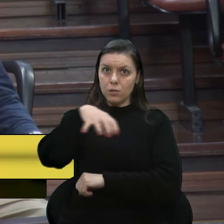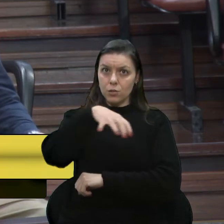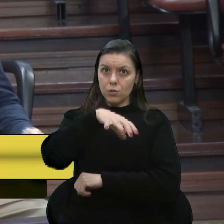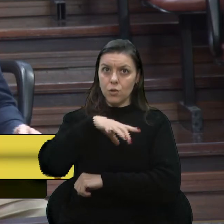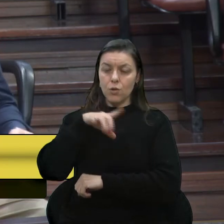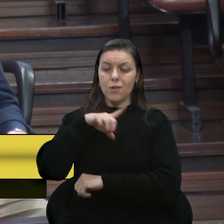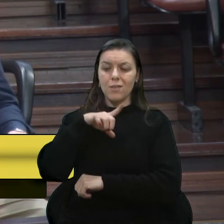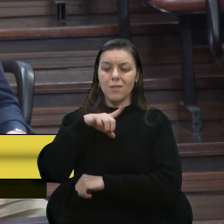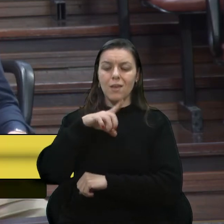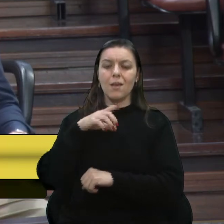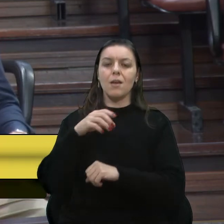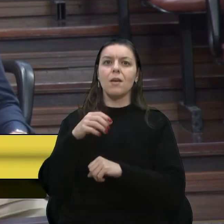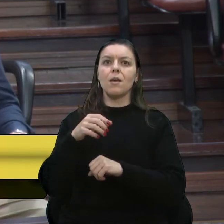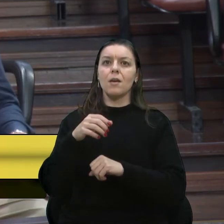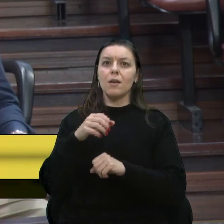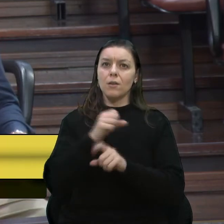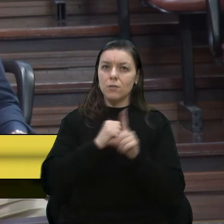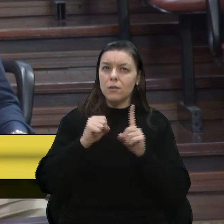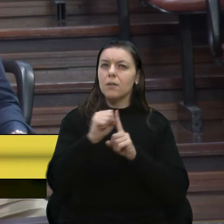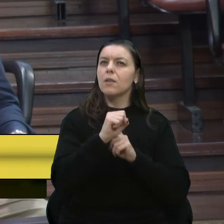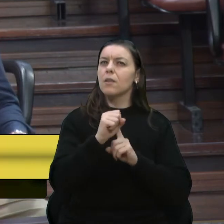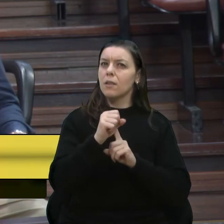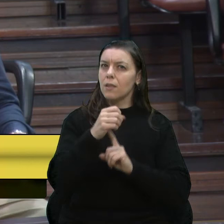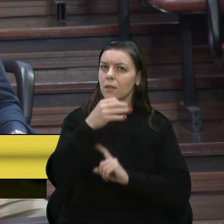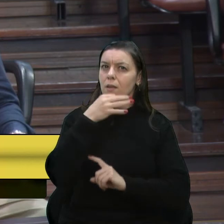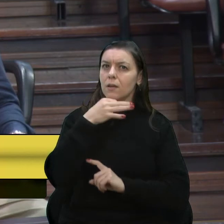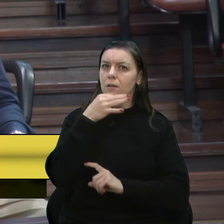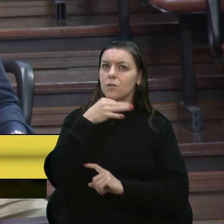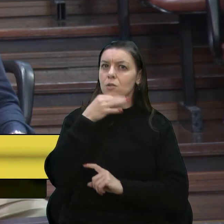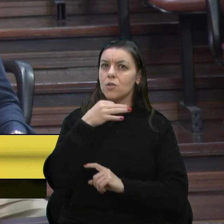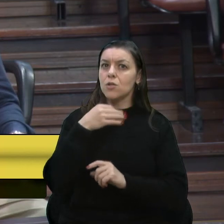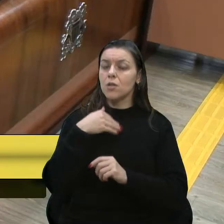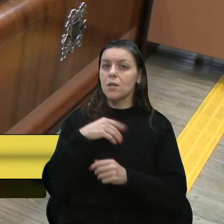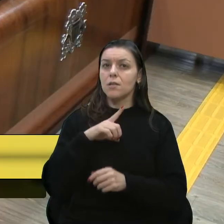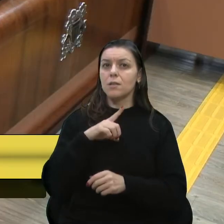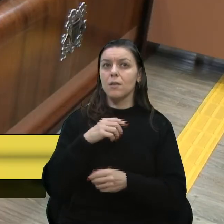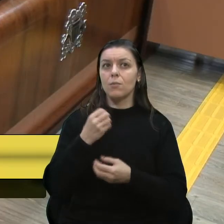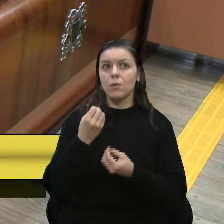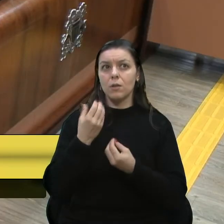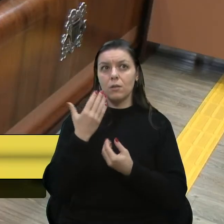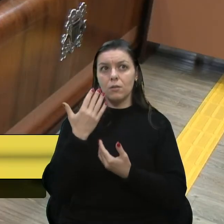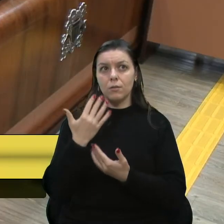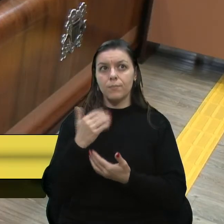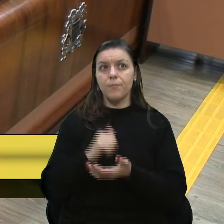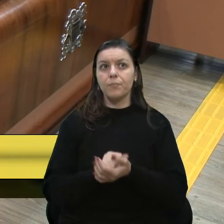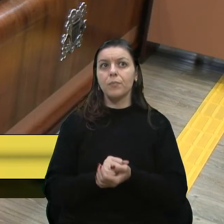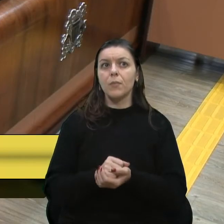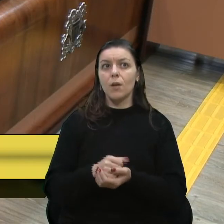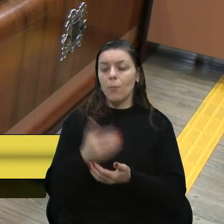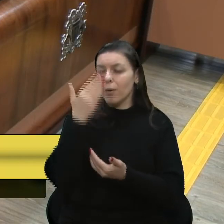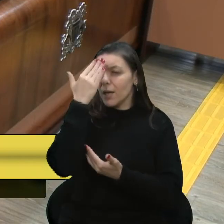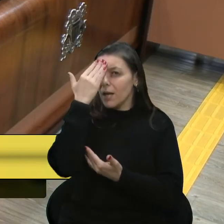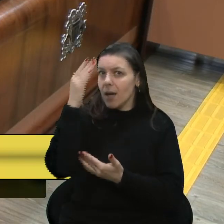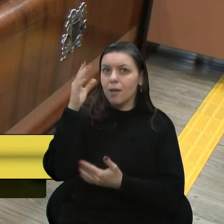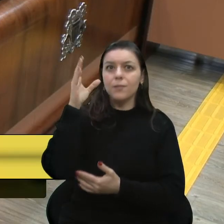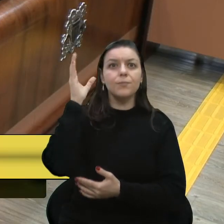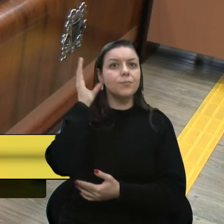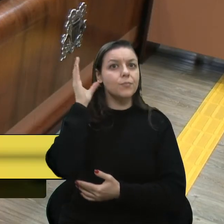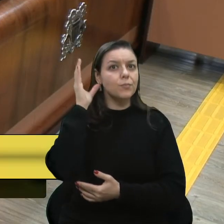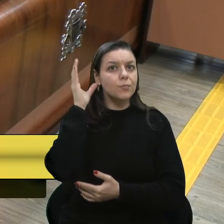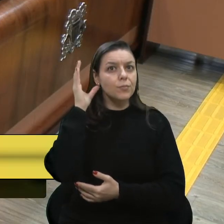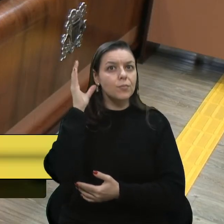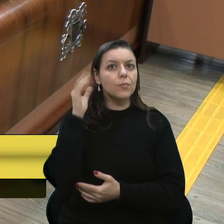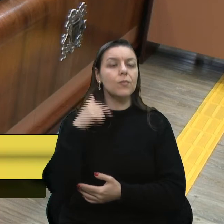caxiense ganha com isso. Muito obrigado pela parte. Muito obrigado, vereador Cadori. Sem dúvidas, nós sabemos